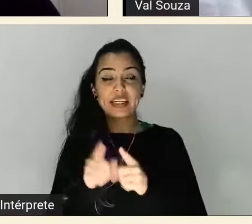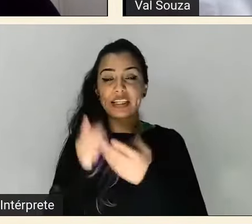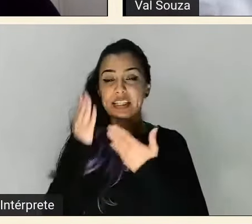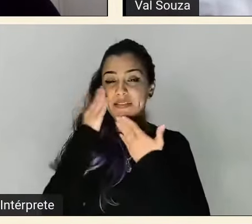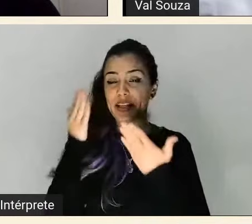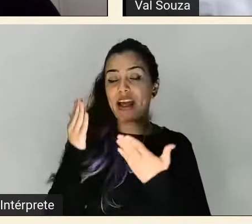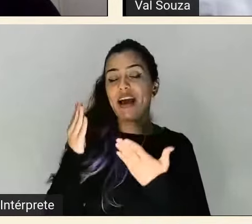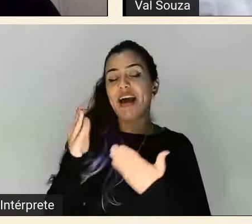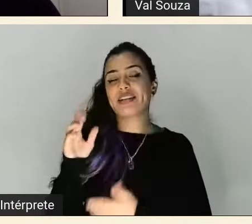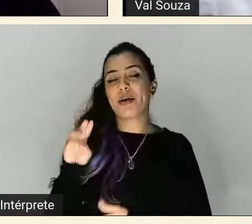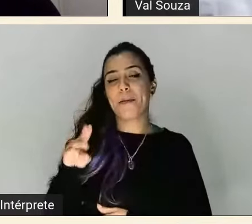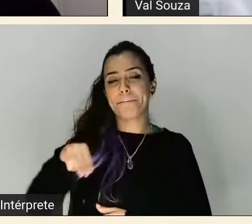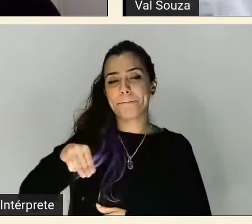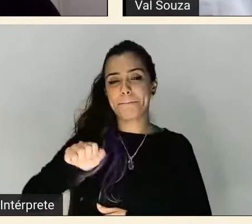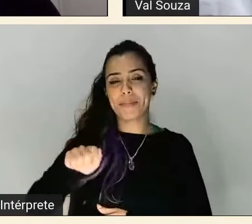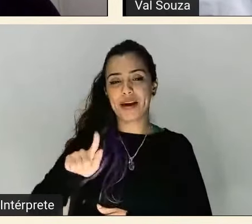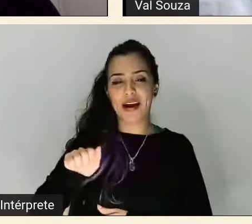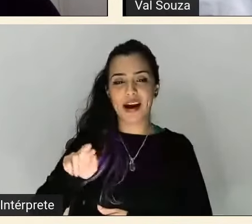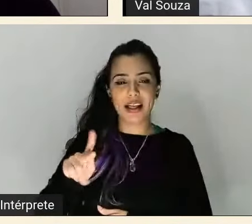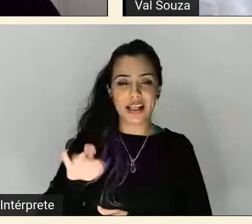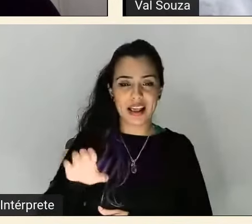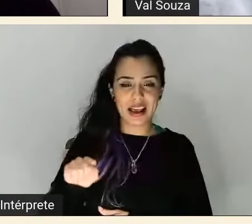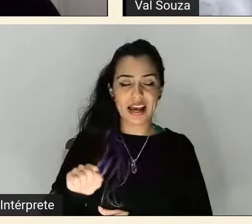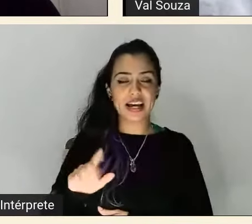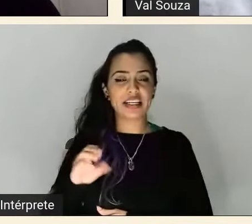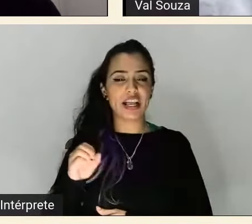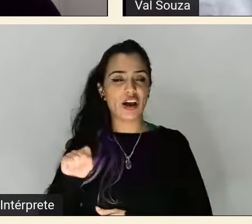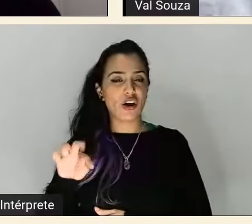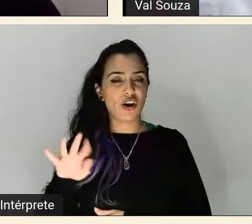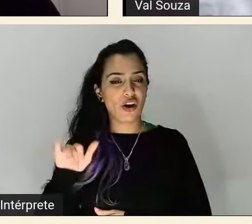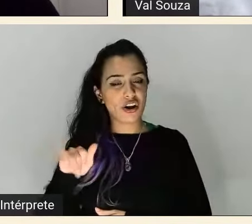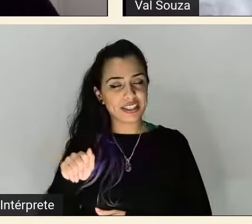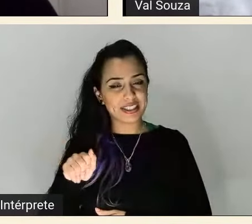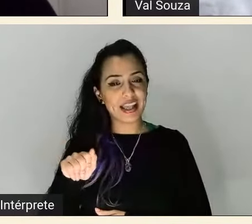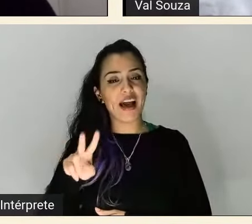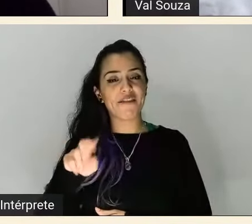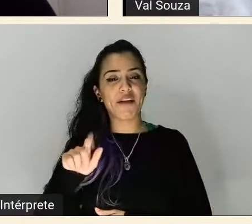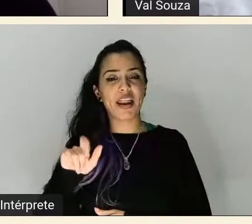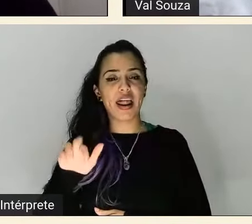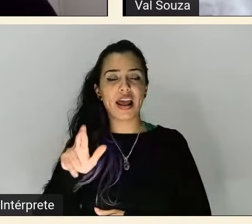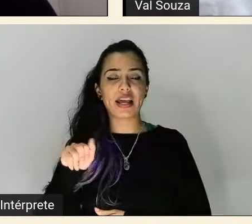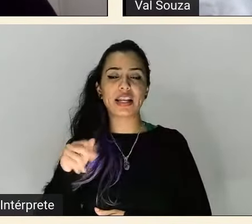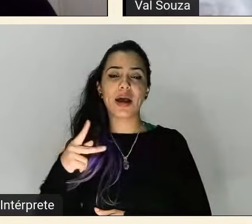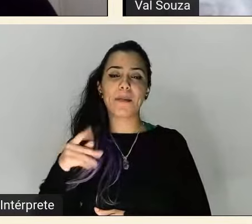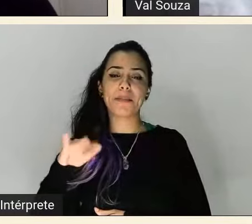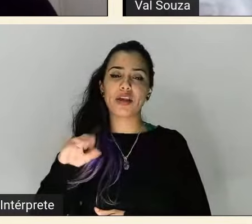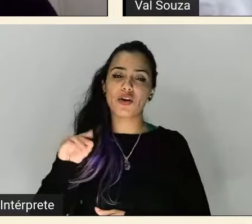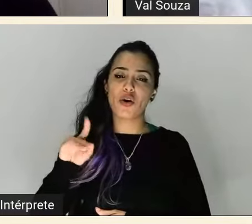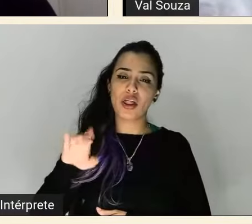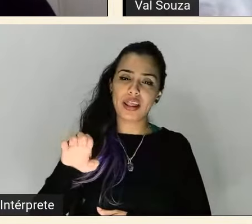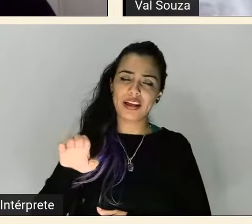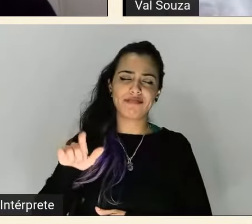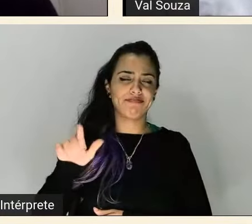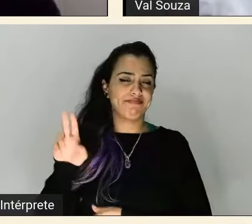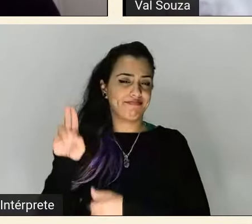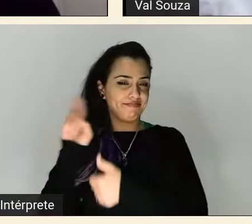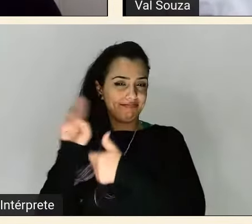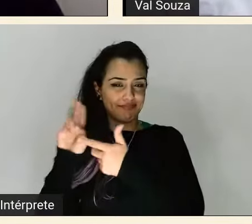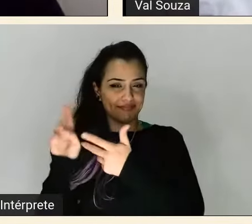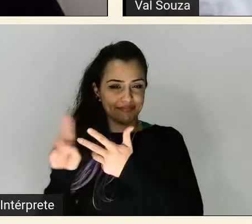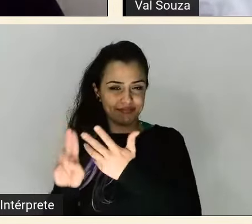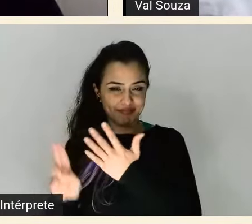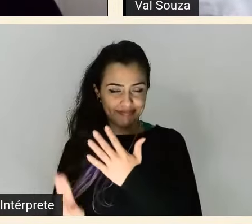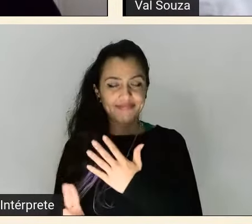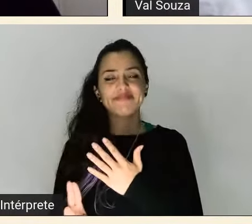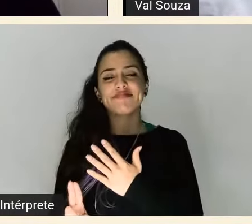Magalhães, a Heloise Costa, a Valéria Piccoli, e em especial a Fernanda Pita, a Heloise Espada e a Ohana de